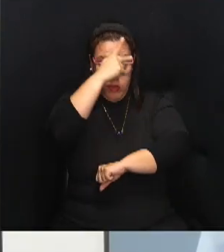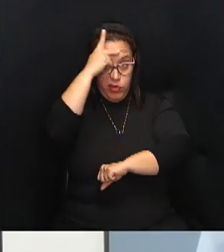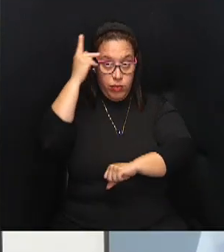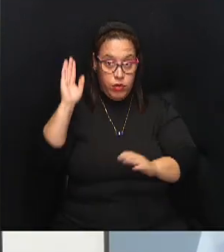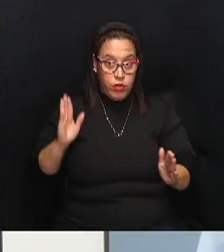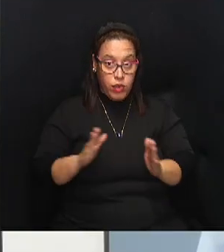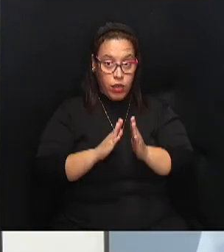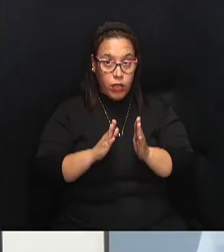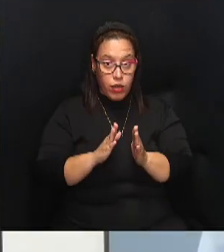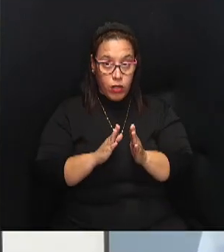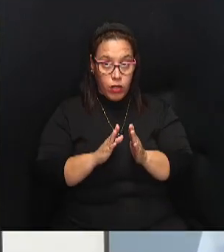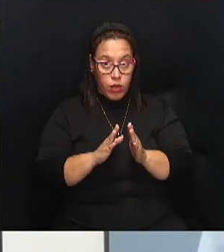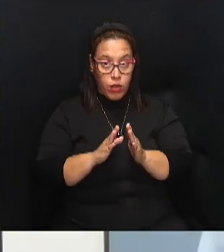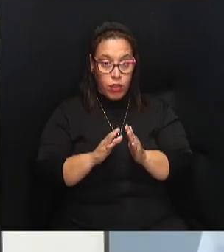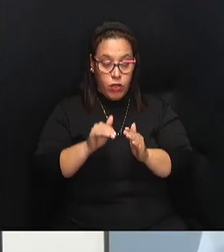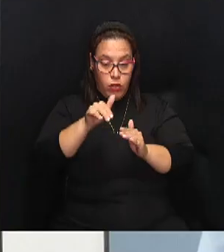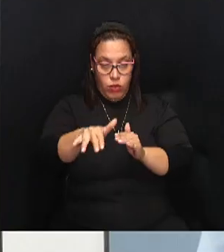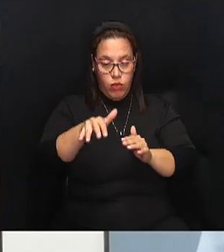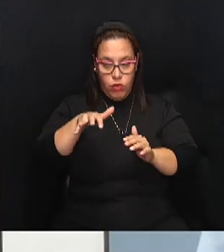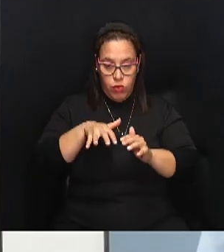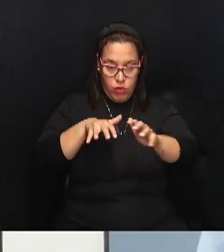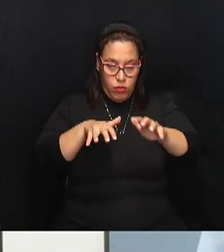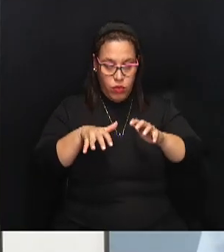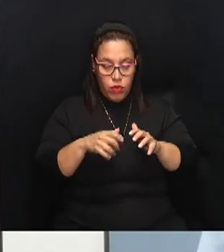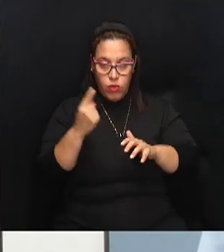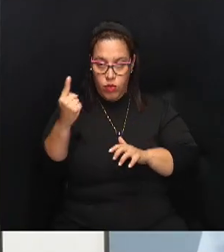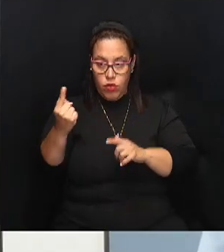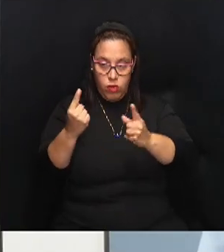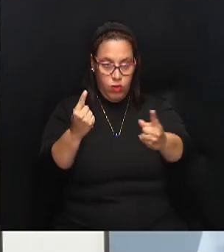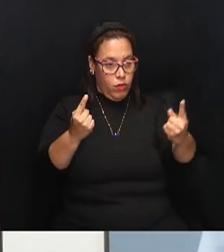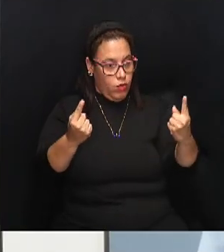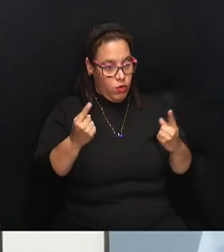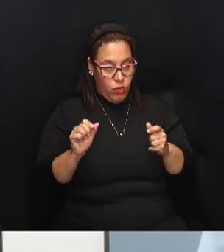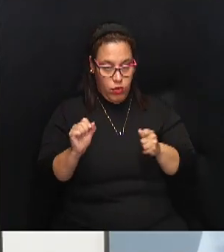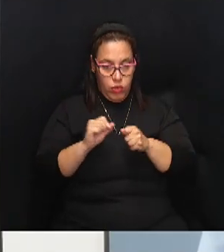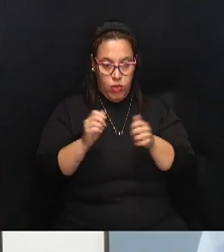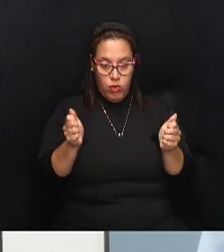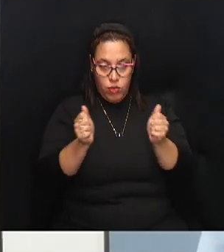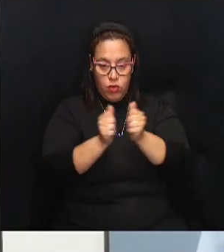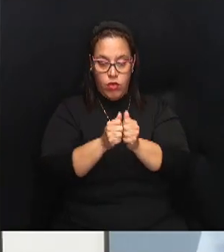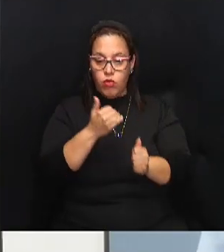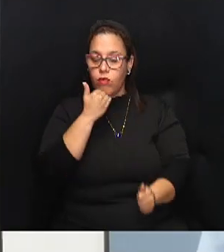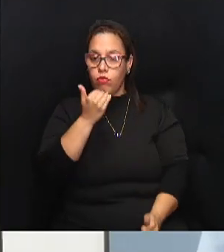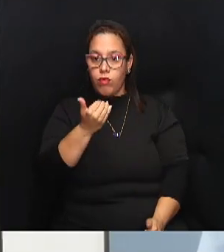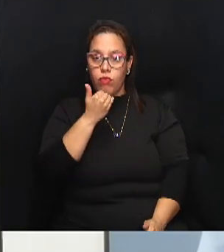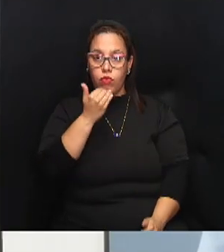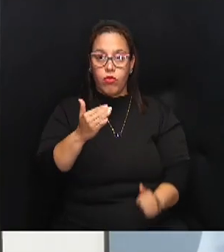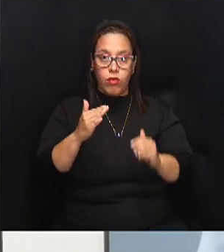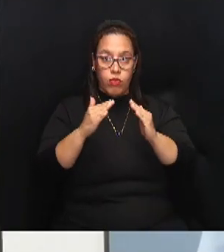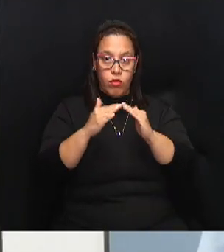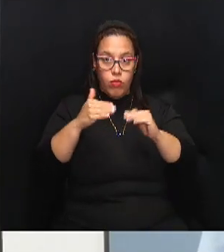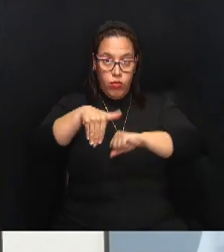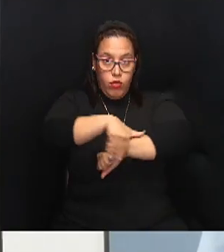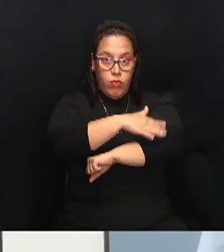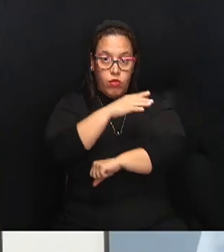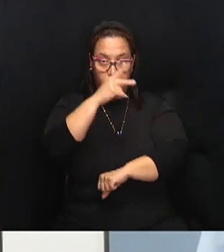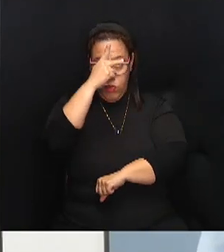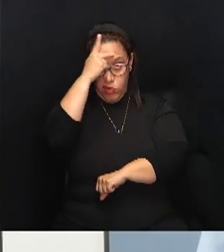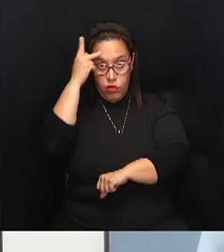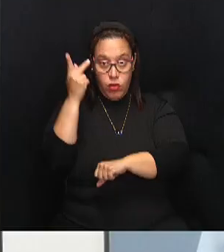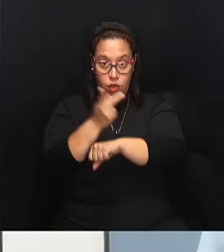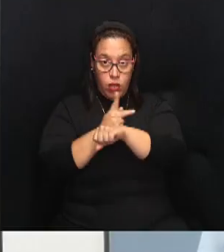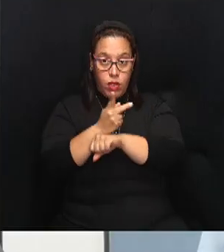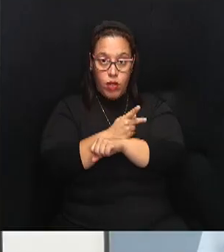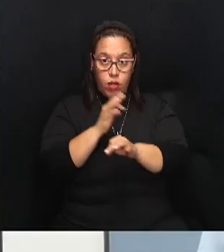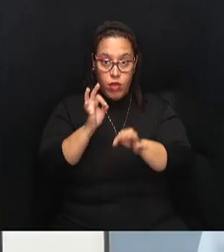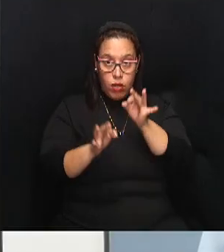de forma intersetorial, cada um fazendo a sua parte. Então não dá para um morador de rua que está ali procurado pela